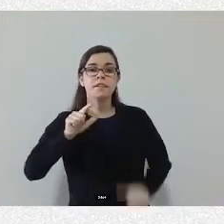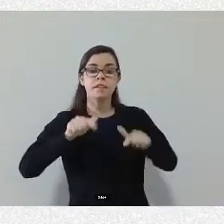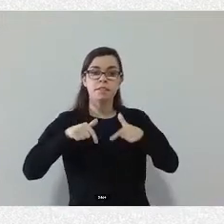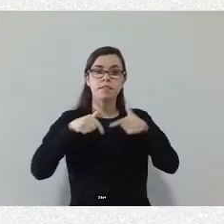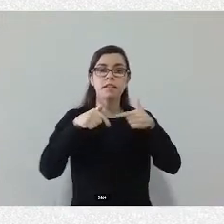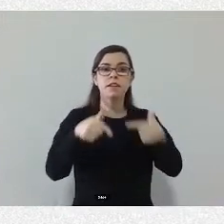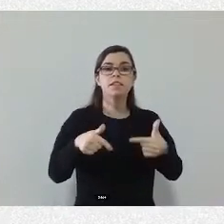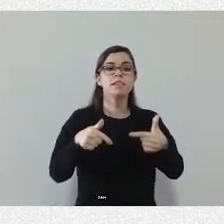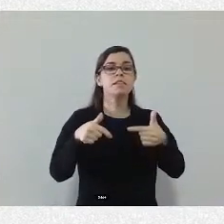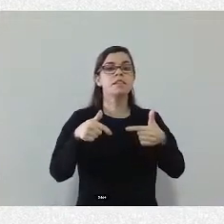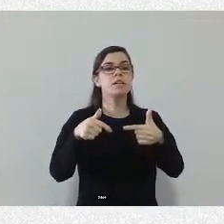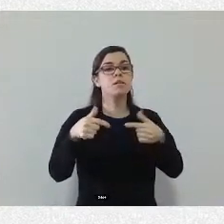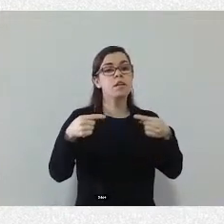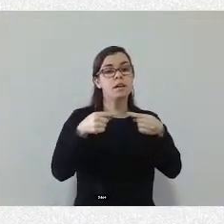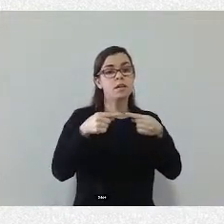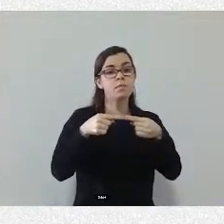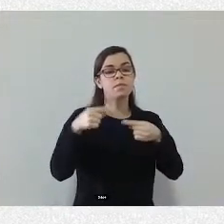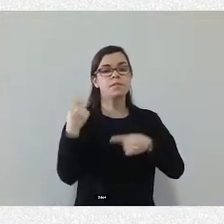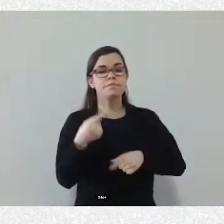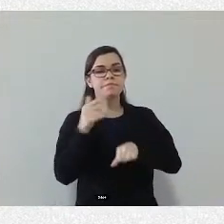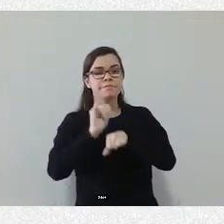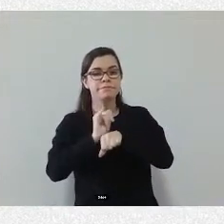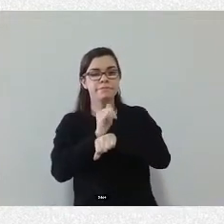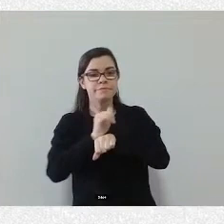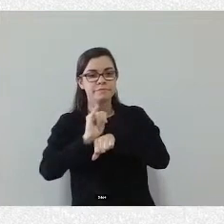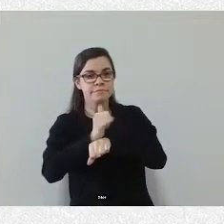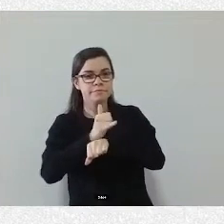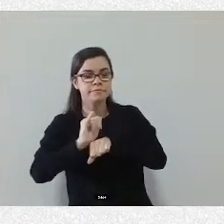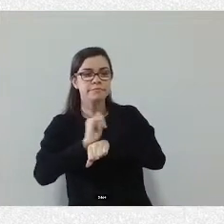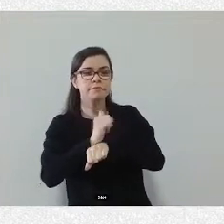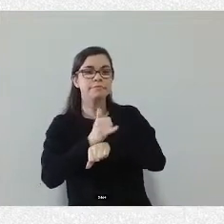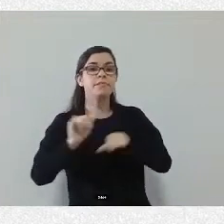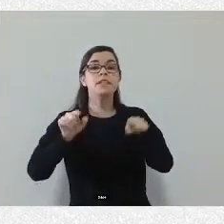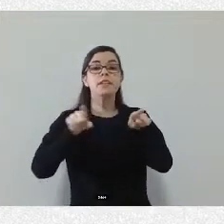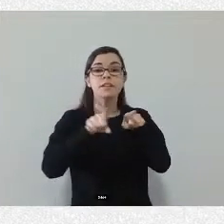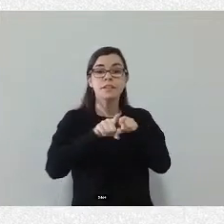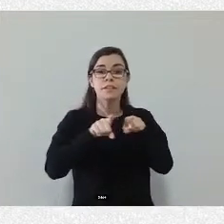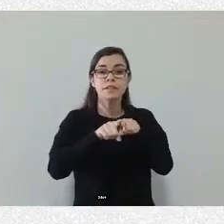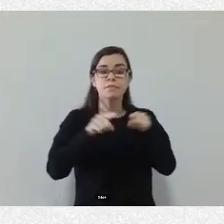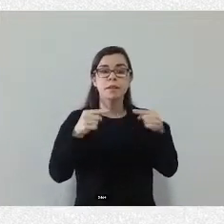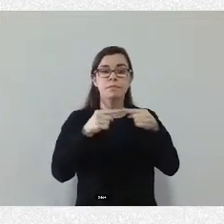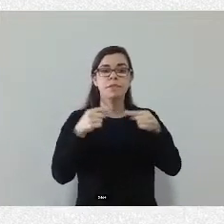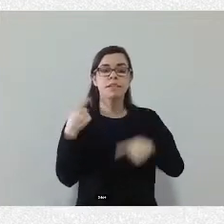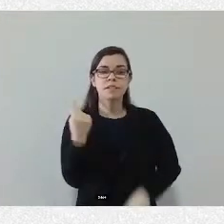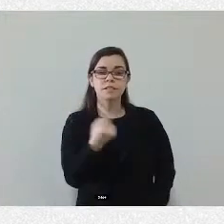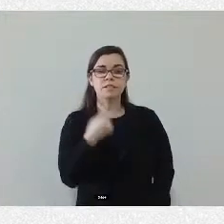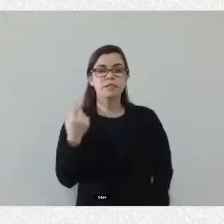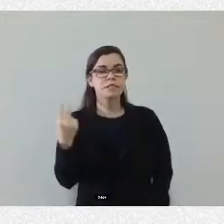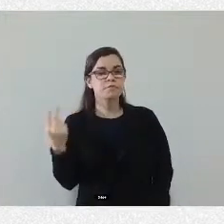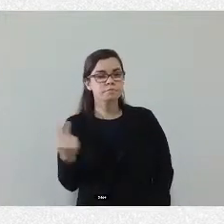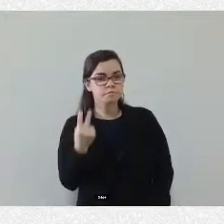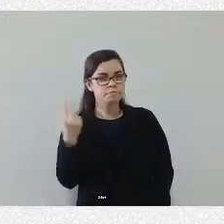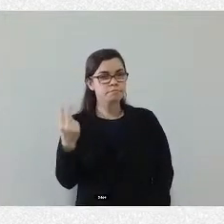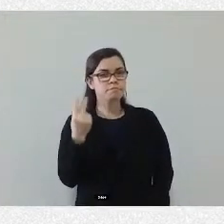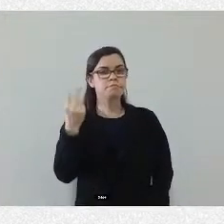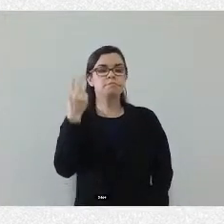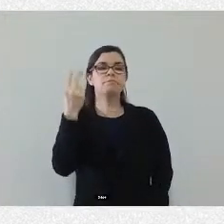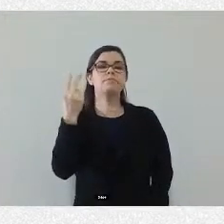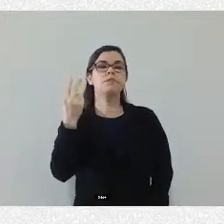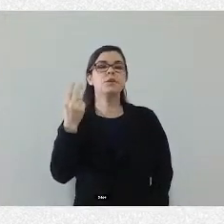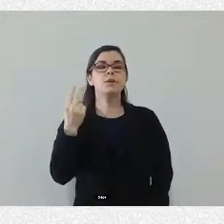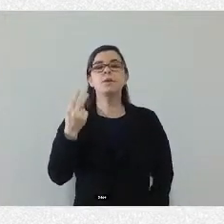à nossa estratégia e alicerçada em nossos valores, em especial o nosso compromisso com